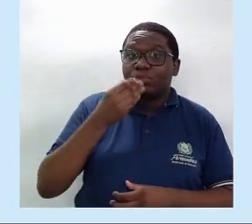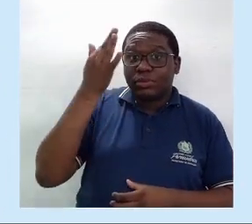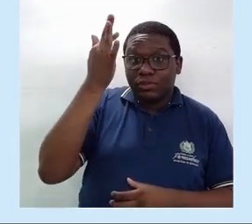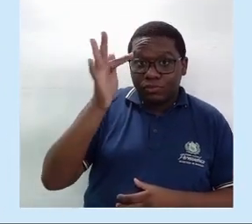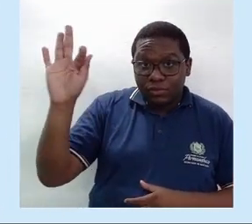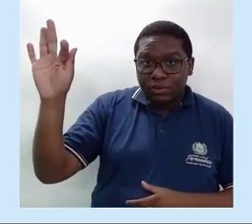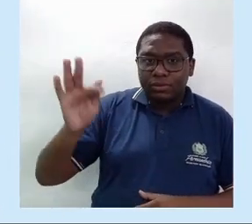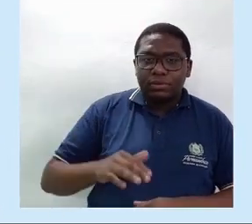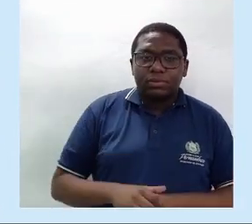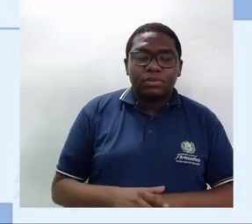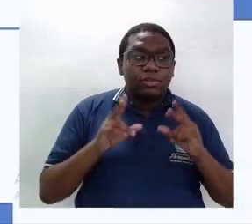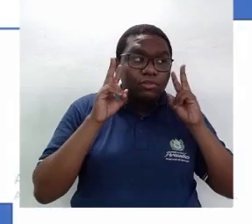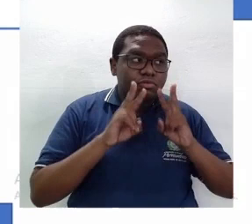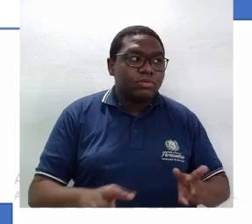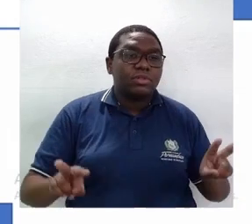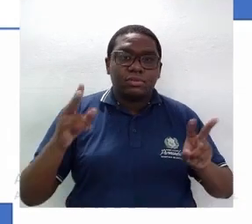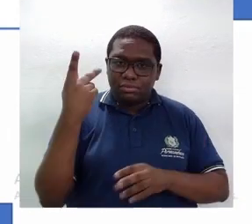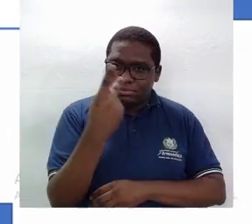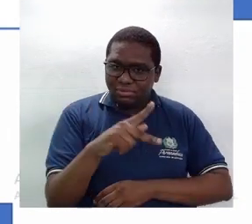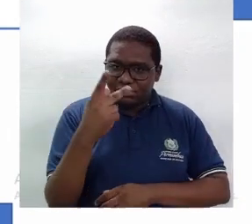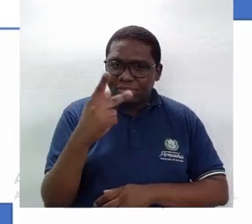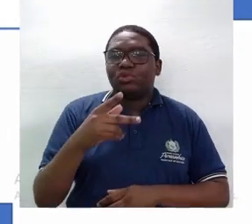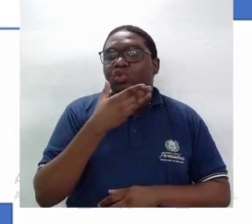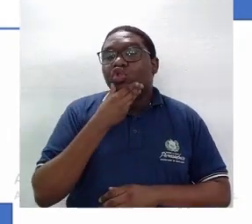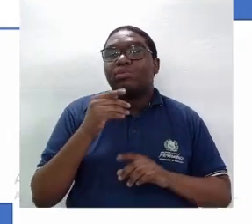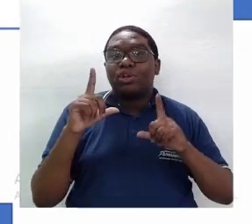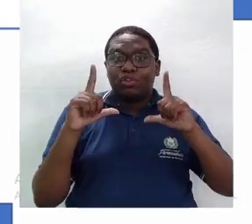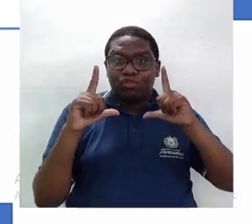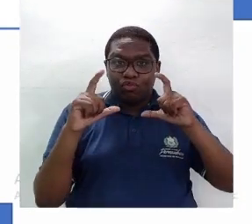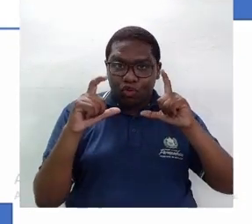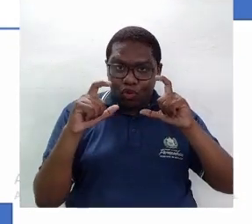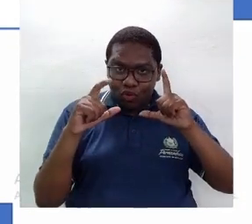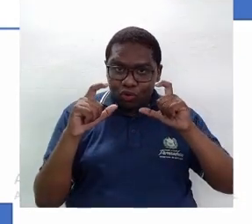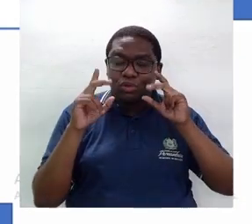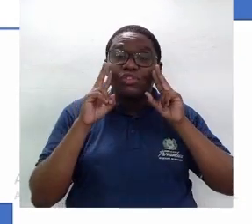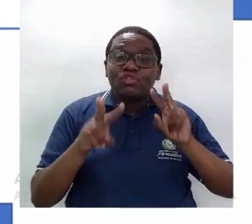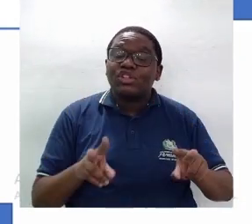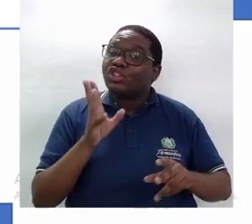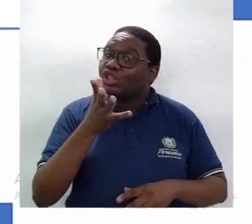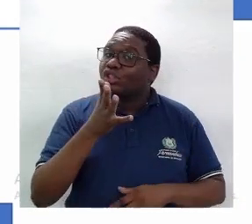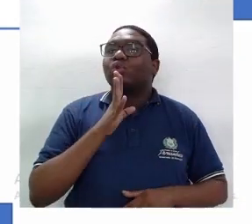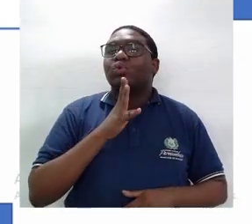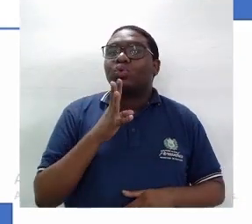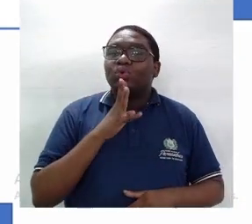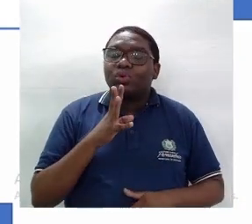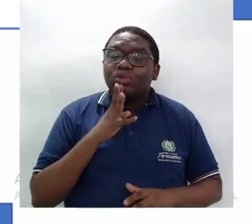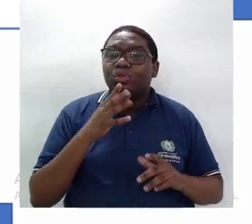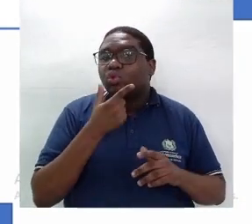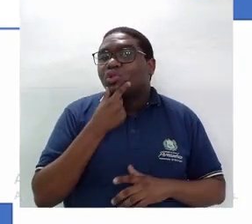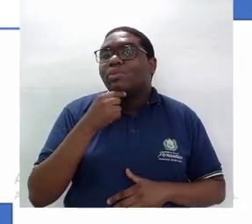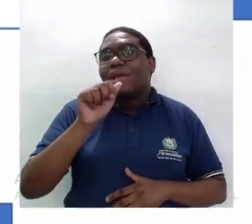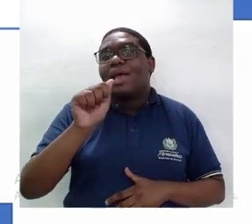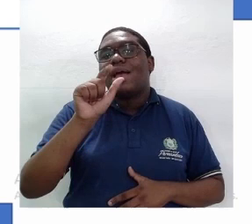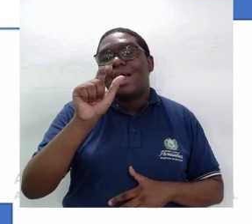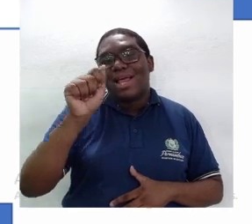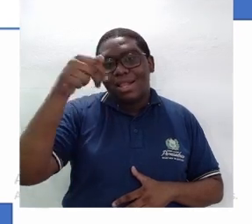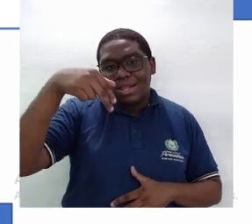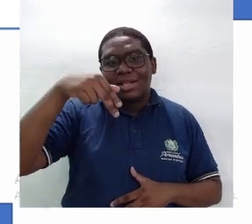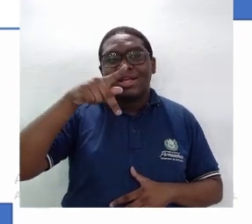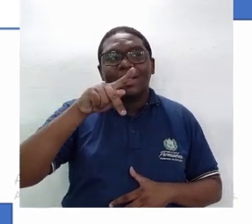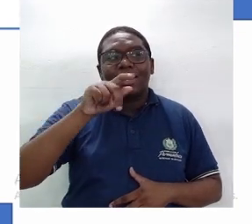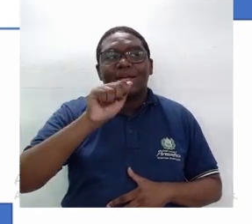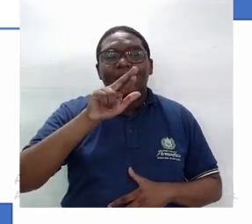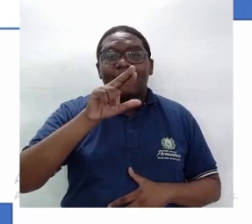francês. Olha a foto dele, para quando vocês virem essa foto, já reconhecer. Esse aí é o Allan Kardec, é